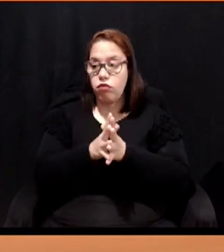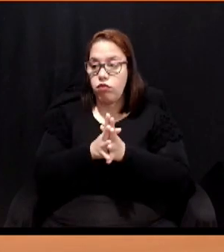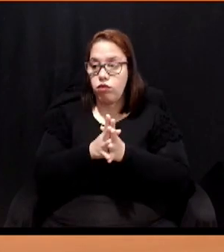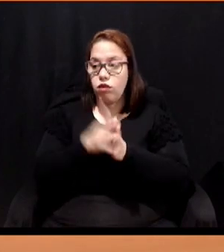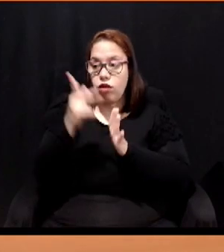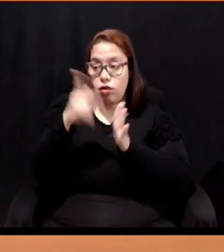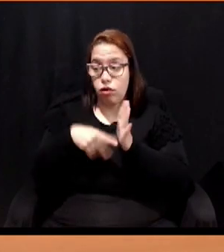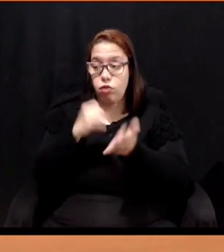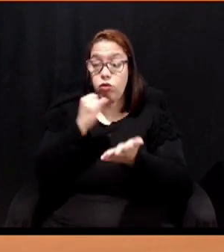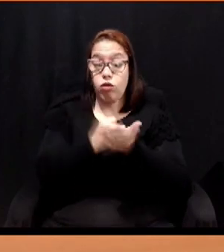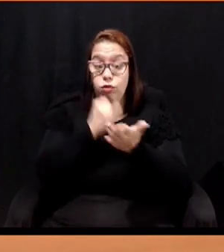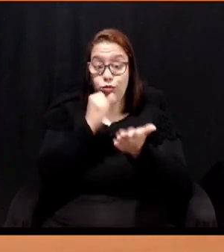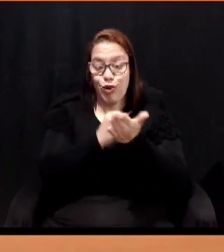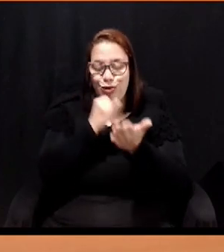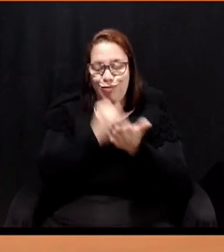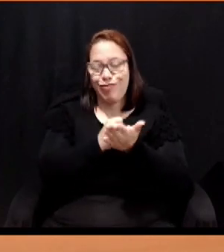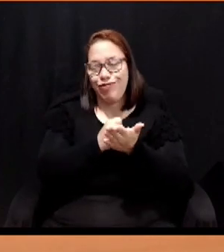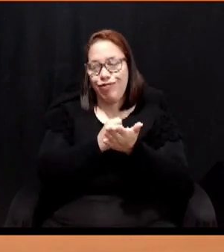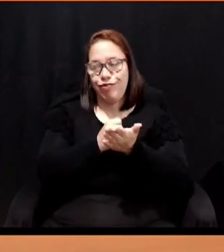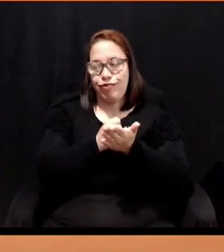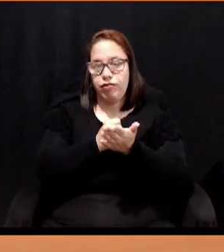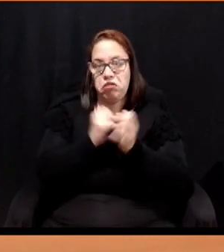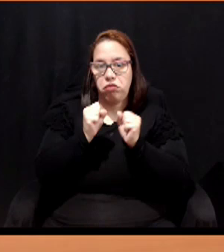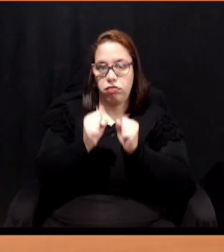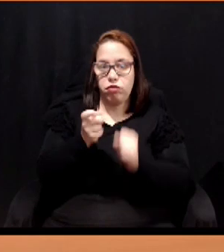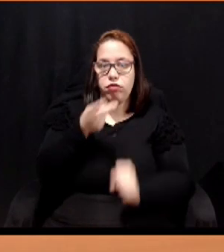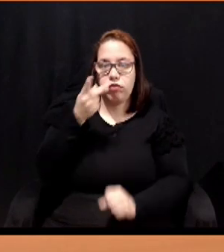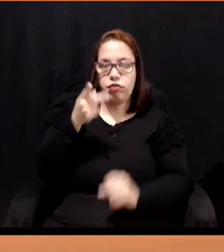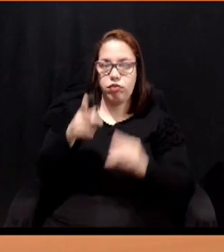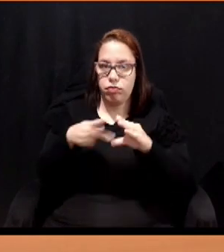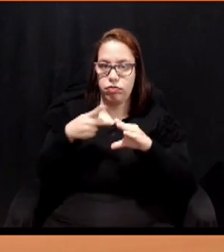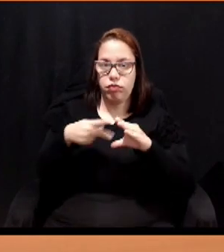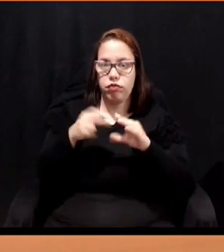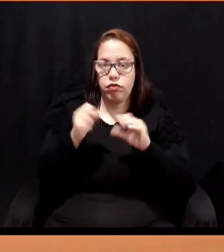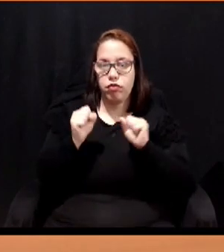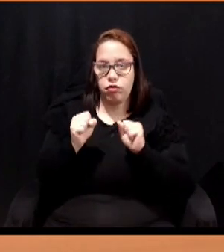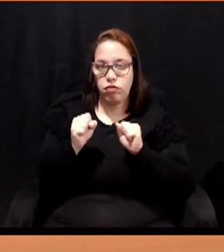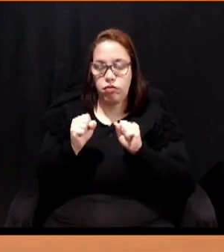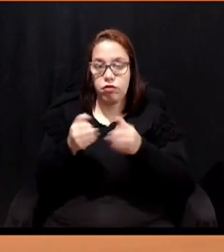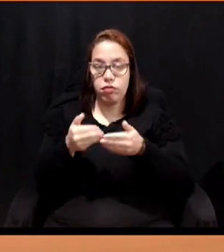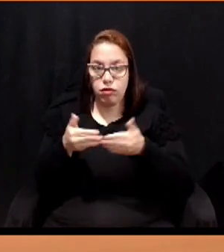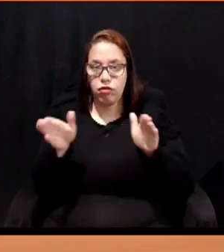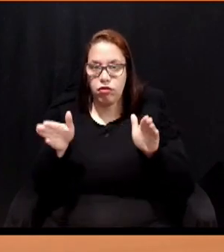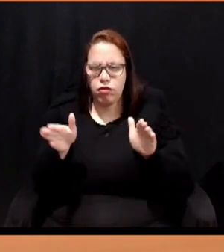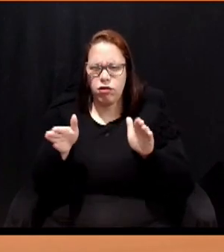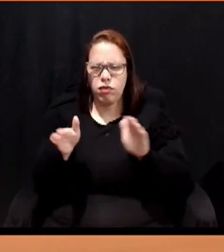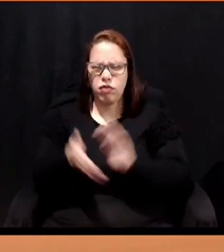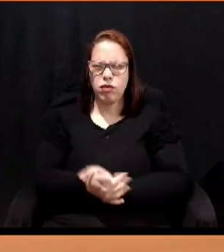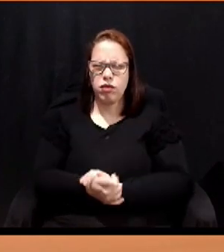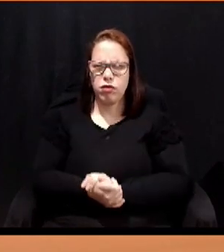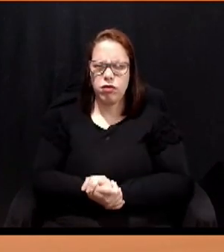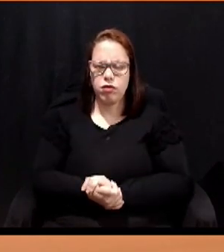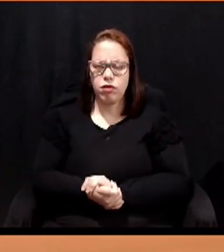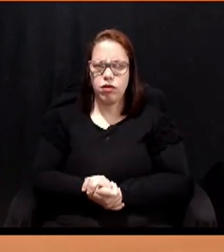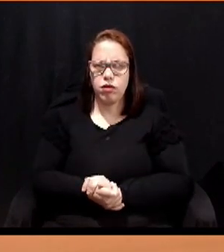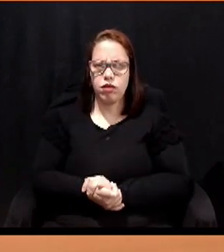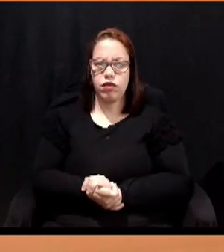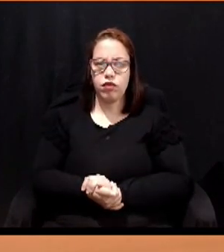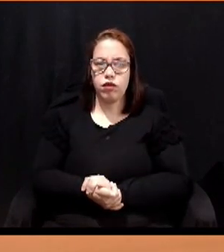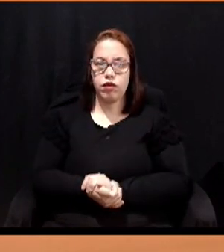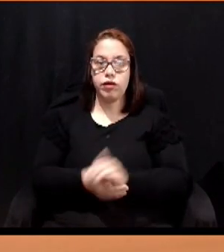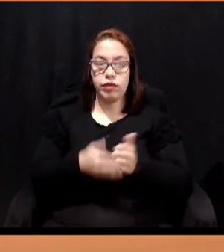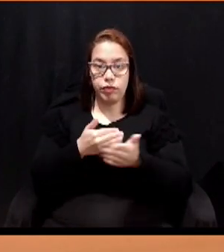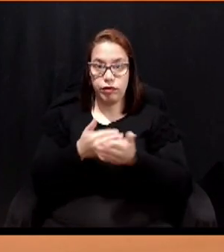né? Posso dizer que a Câmara de Comércio não pode ser justamente esse espaço também de tiragem de dúvidas, caso vá iniciar um